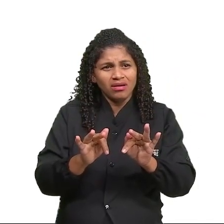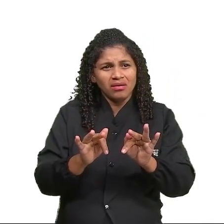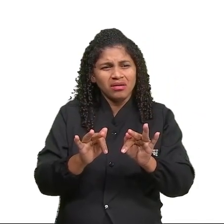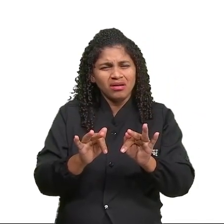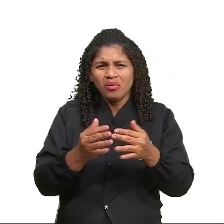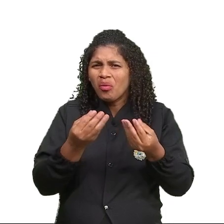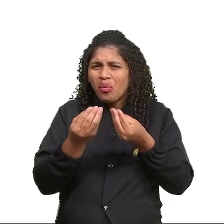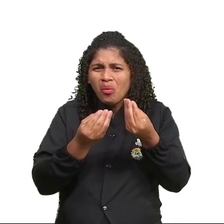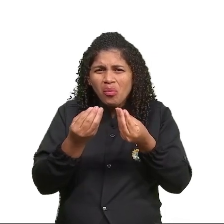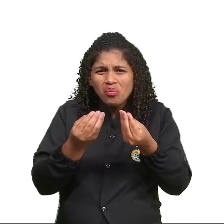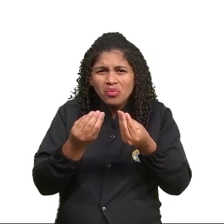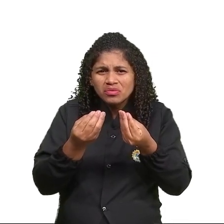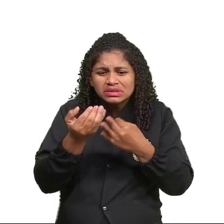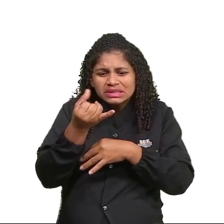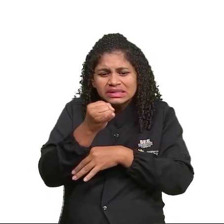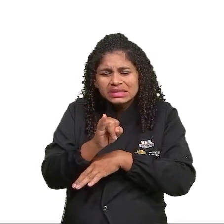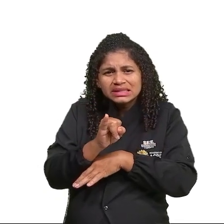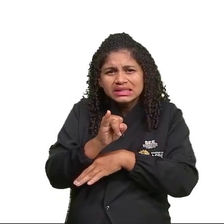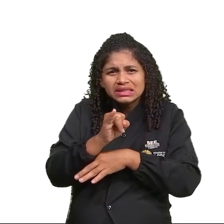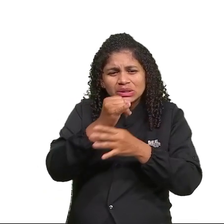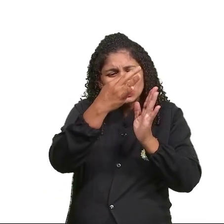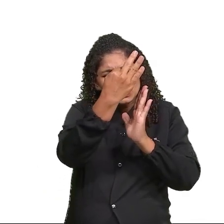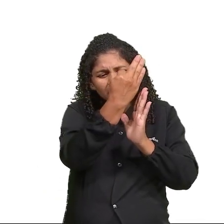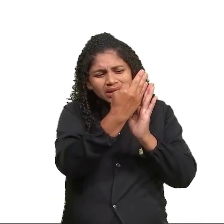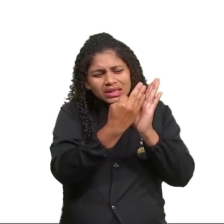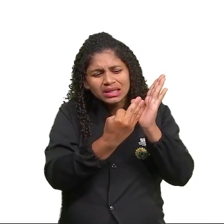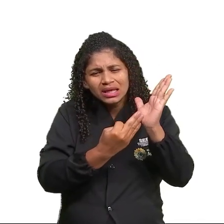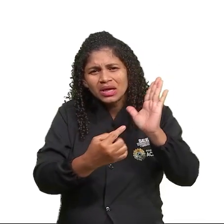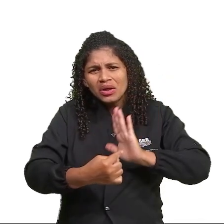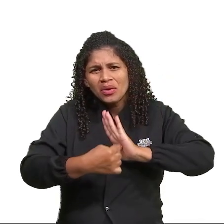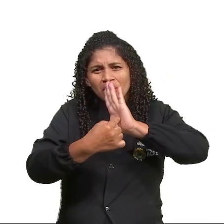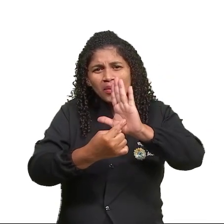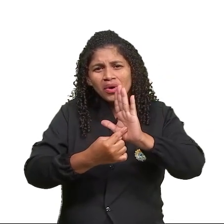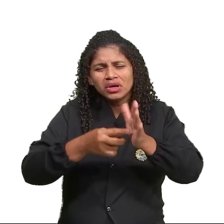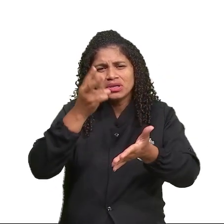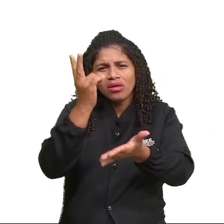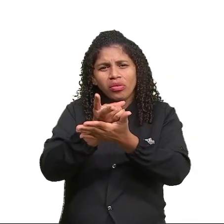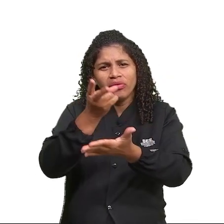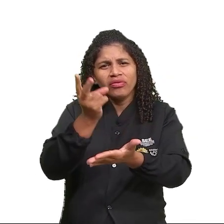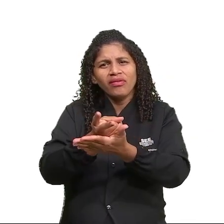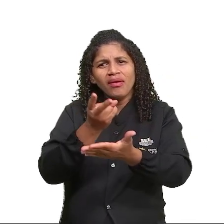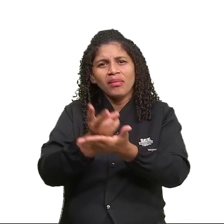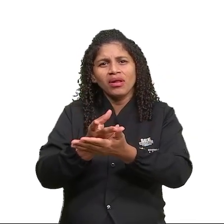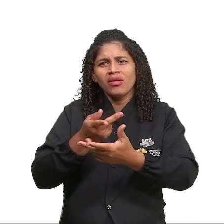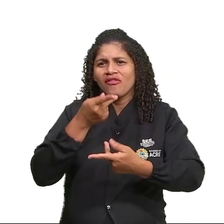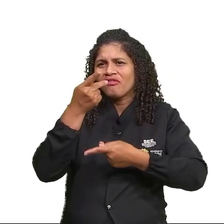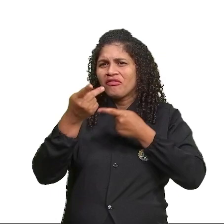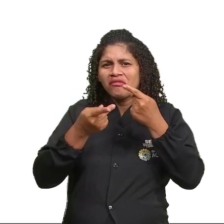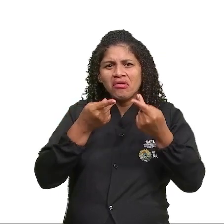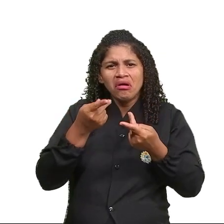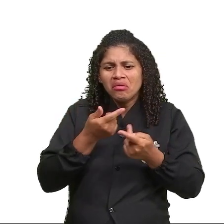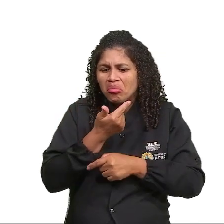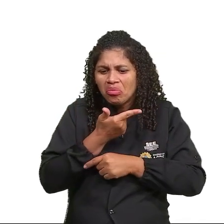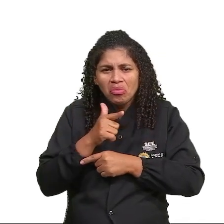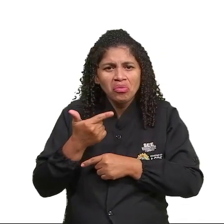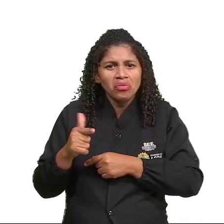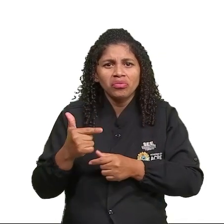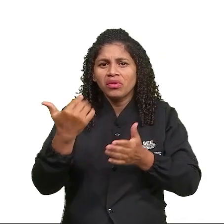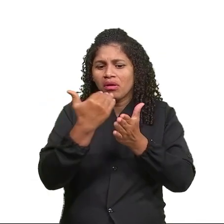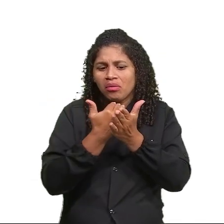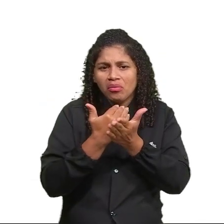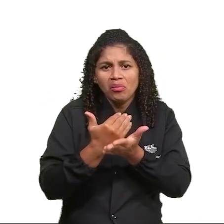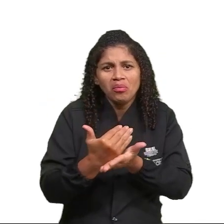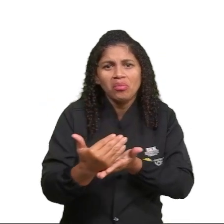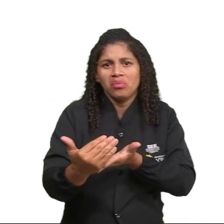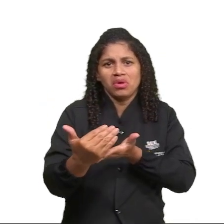tudo já existe. Então existe uma contradição, uma ironia, uma consciência